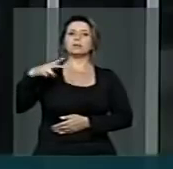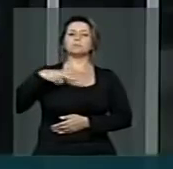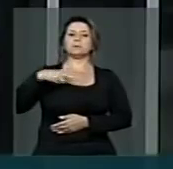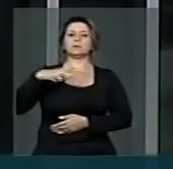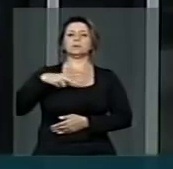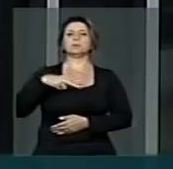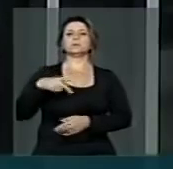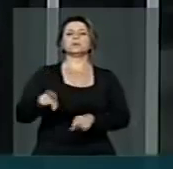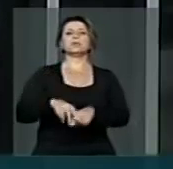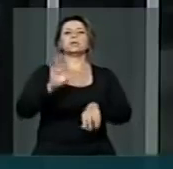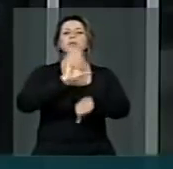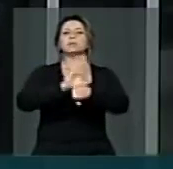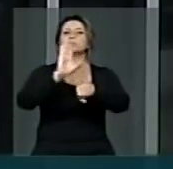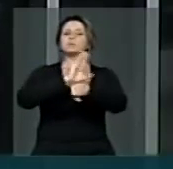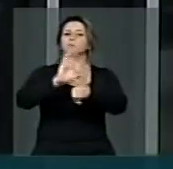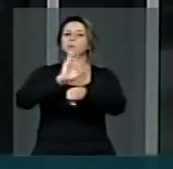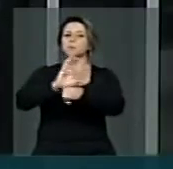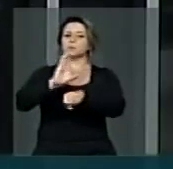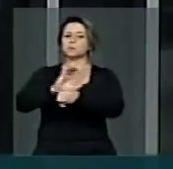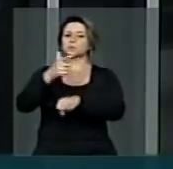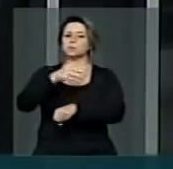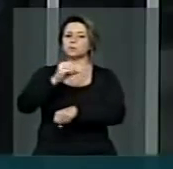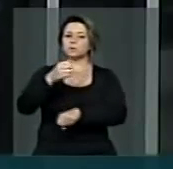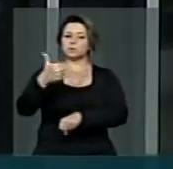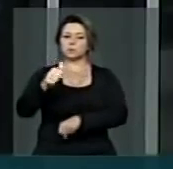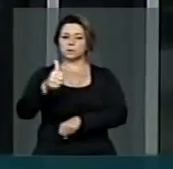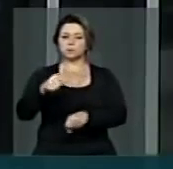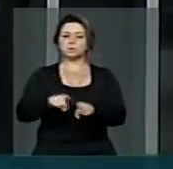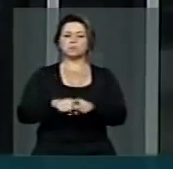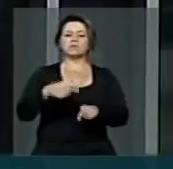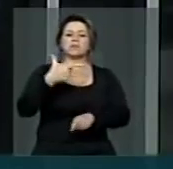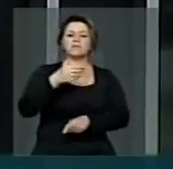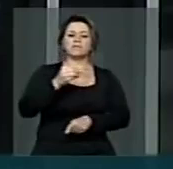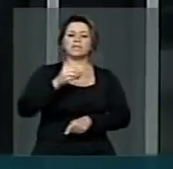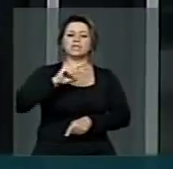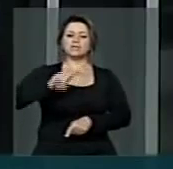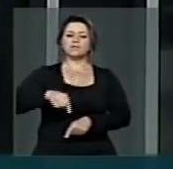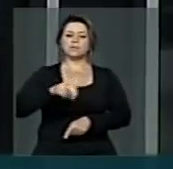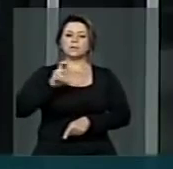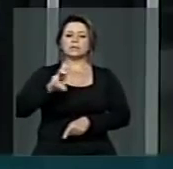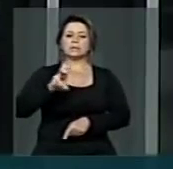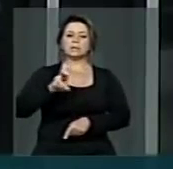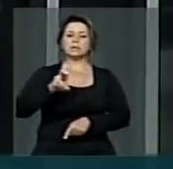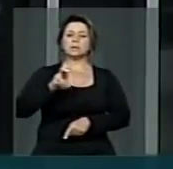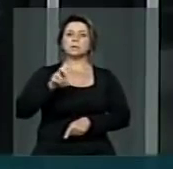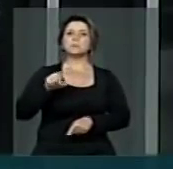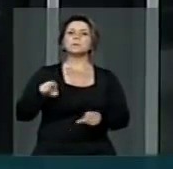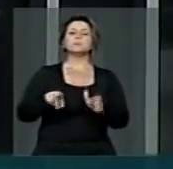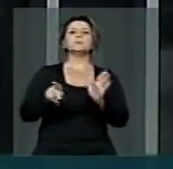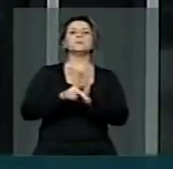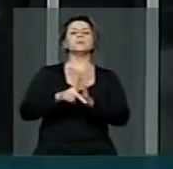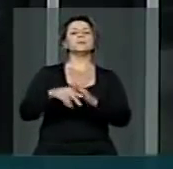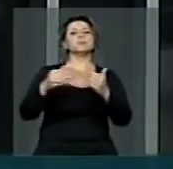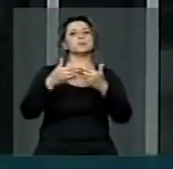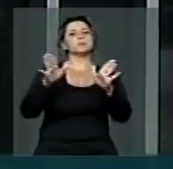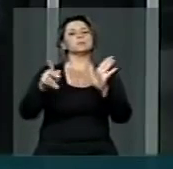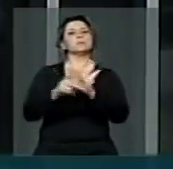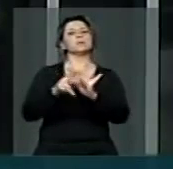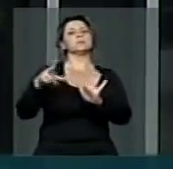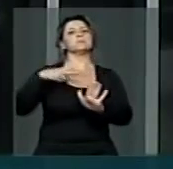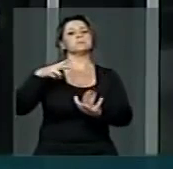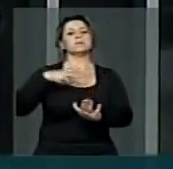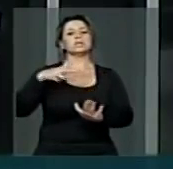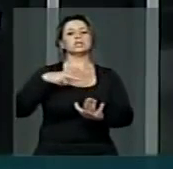30 mil cursos oferecidos em 2011, 20,5 mil foram abertos pelas universidades privadas, que